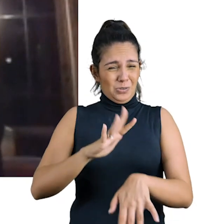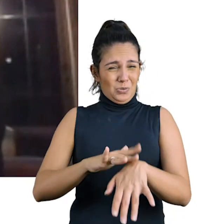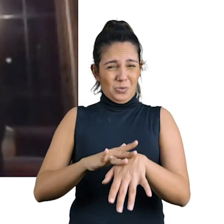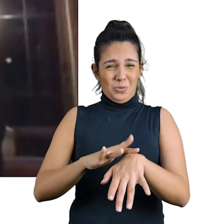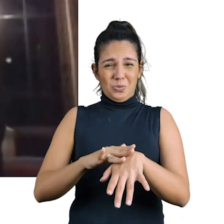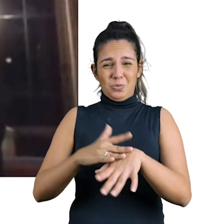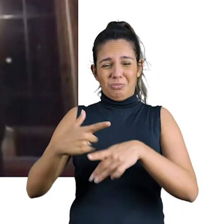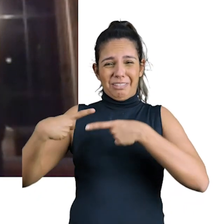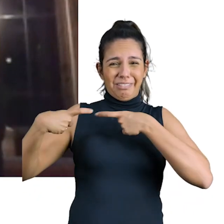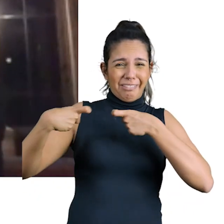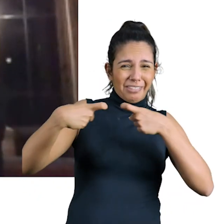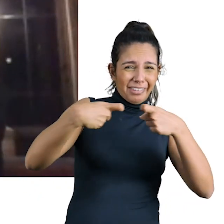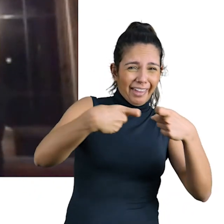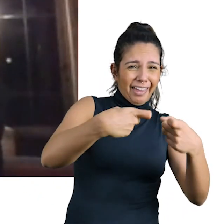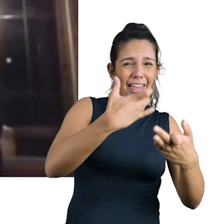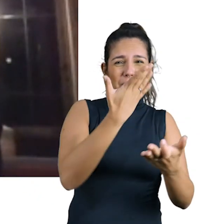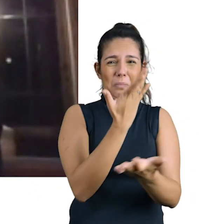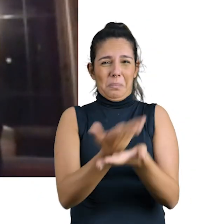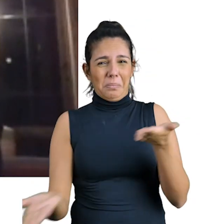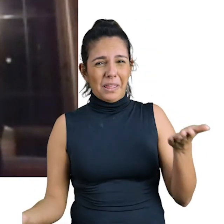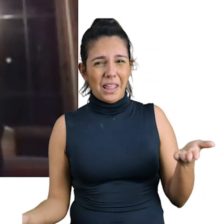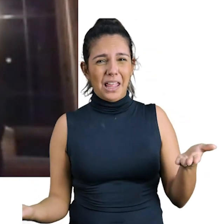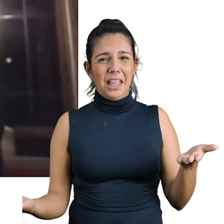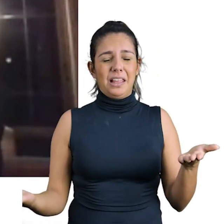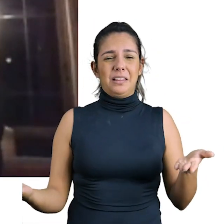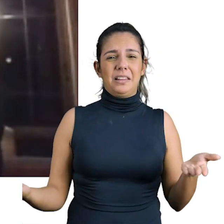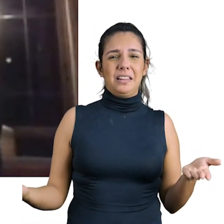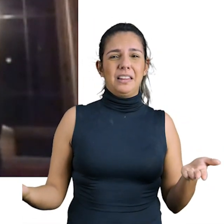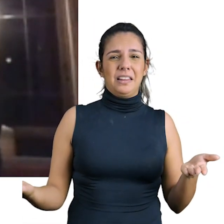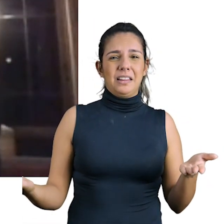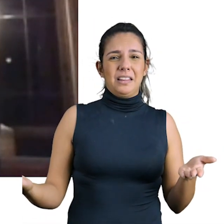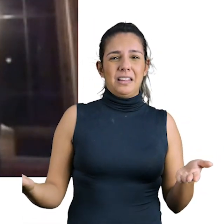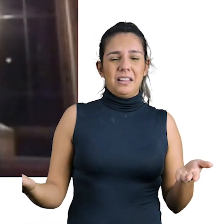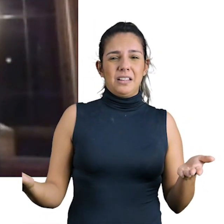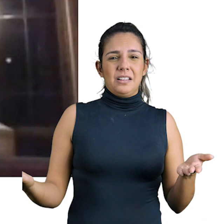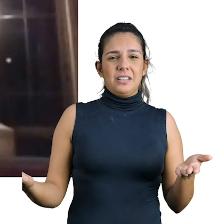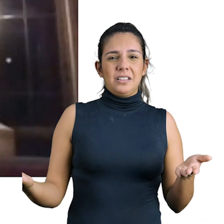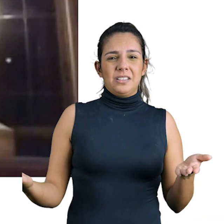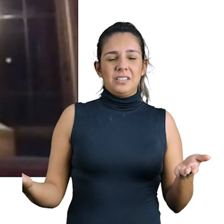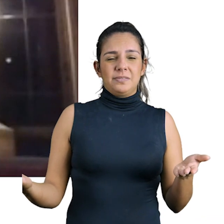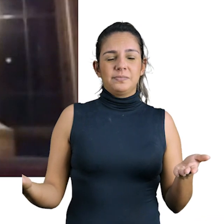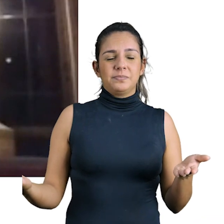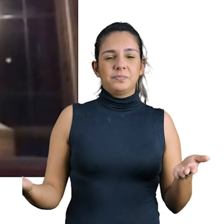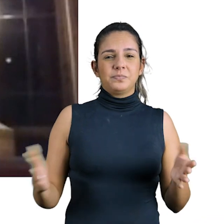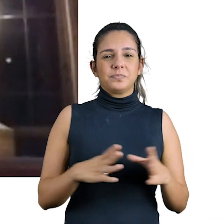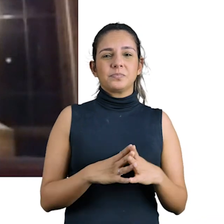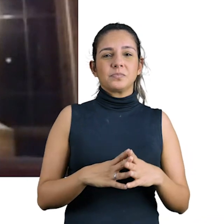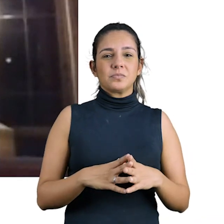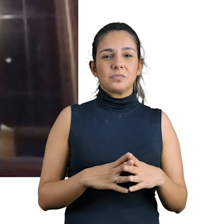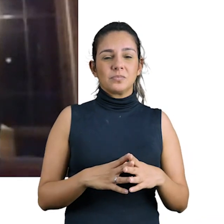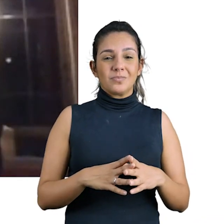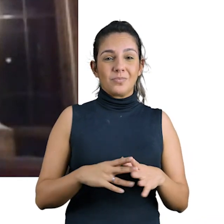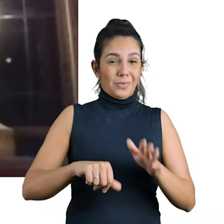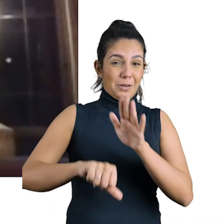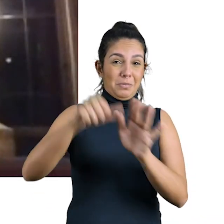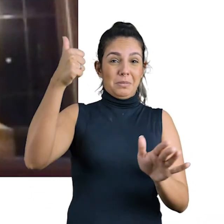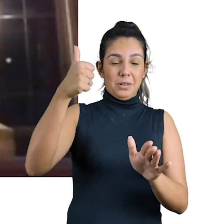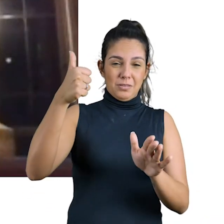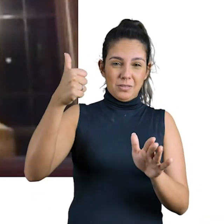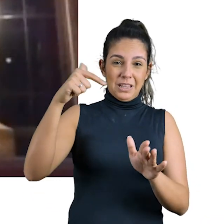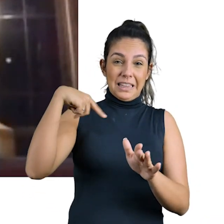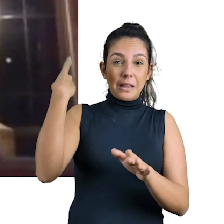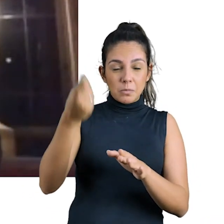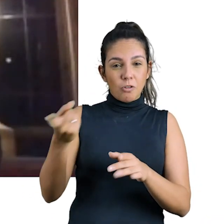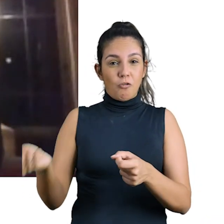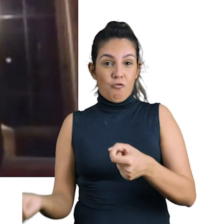pela guerra, né? Já era o 4º ano da Guerra Mundial, da Primeira Guerra Mundial, e então esse foi o primeiro ciclo,